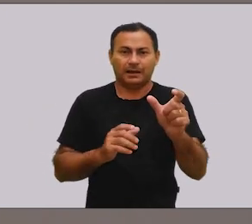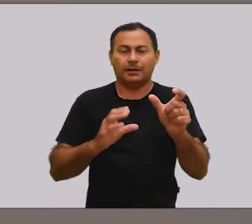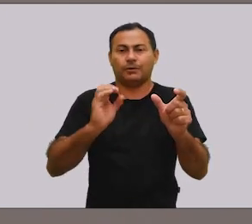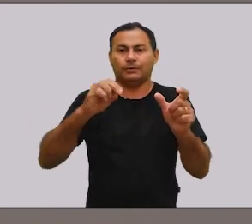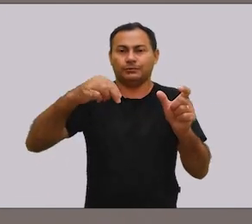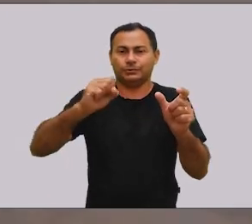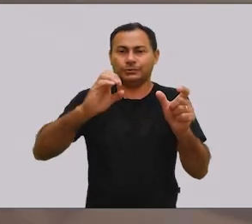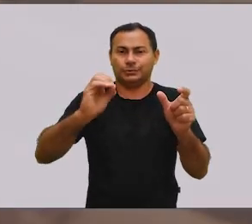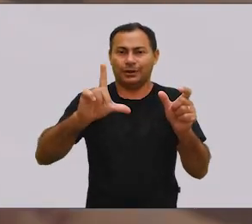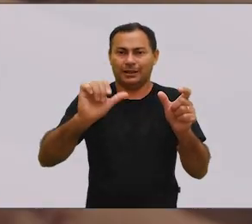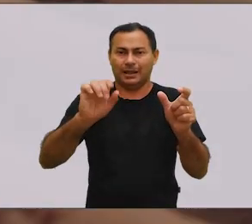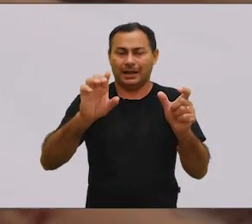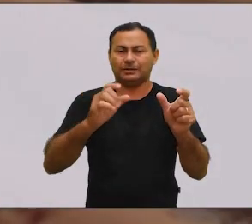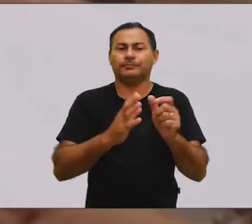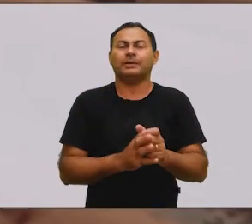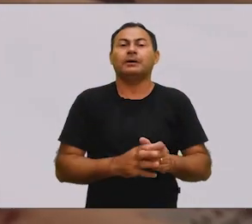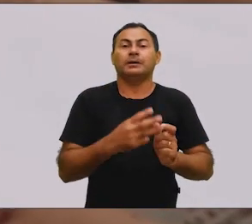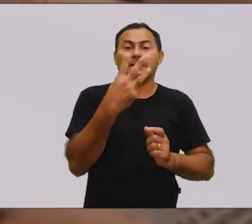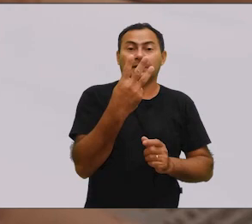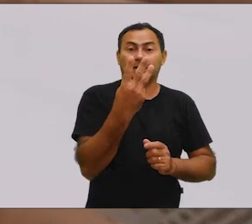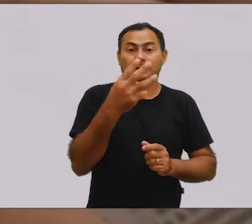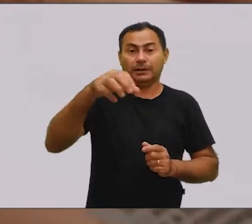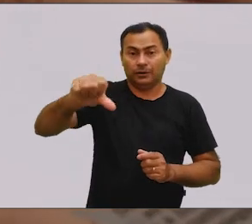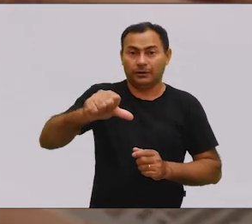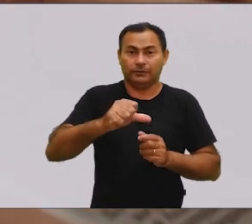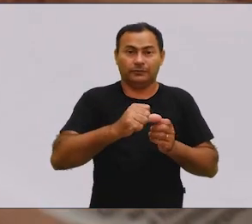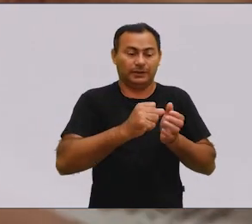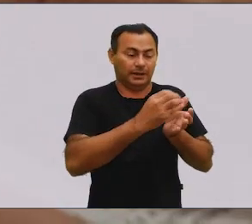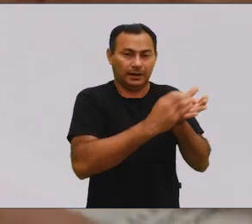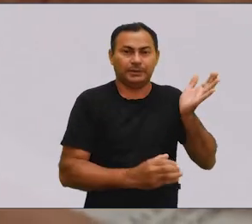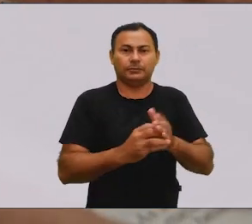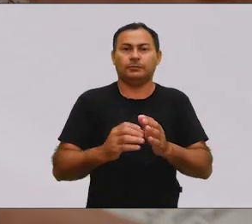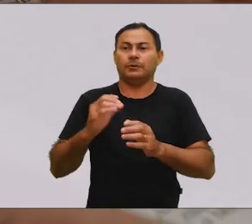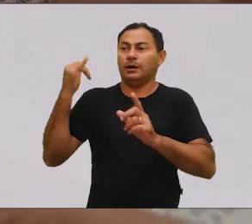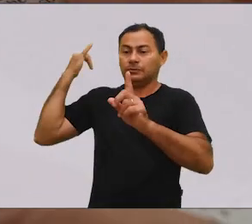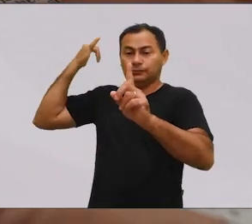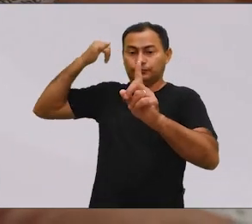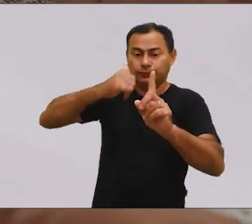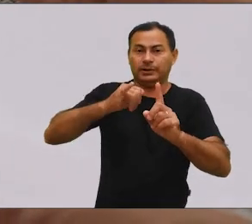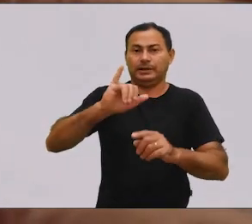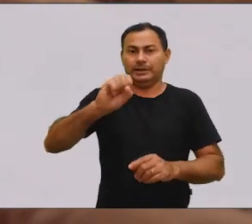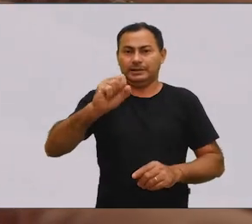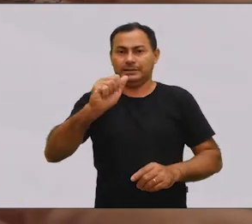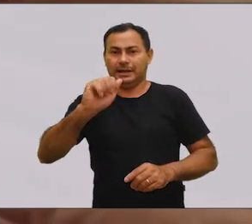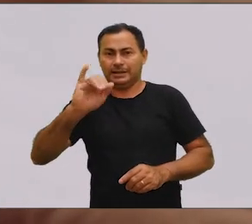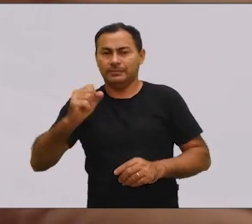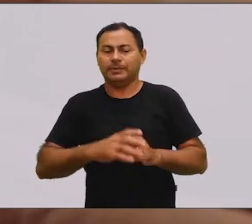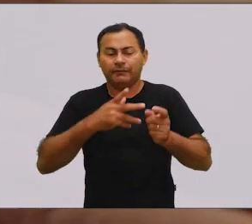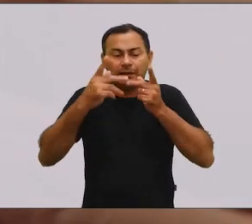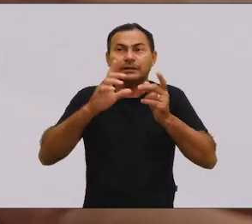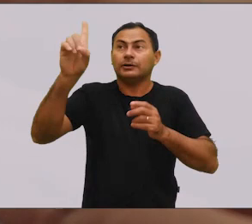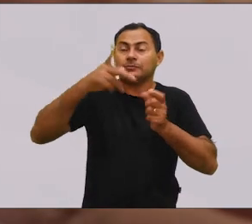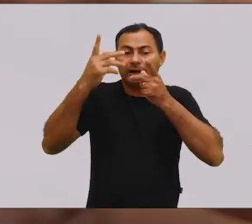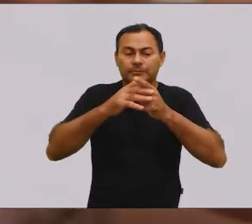das Escrituras é linda. Em 39 capítulos do livro de Isaías, lemos que o povo de Deus teria que se submeter a um tipo de